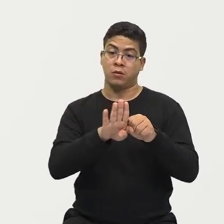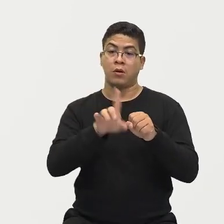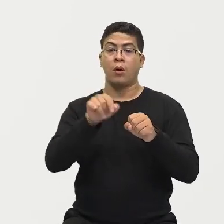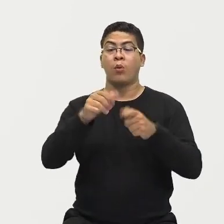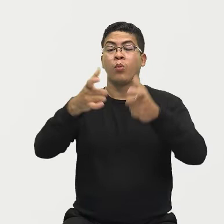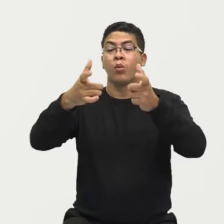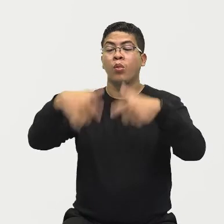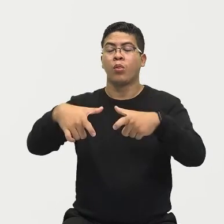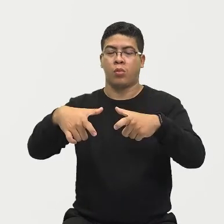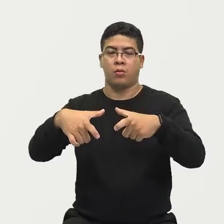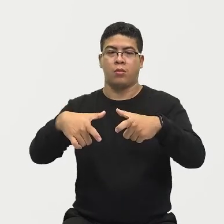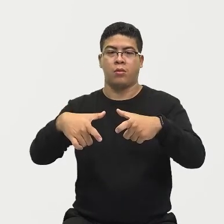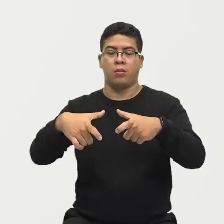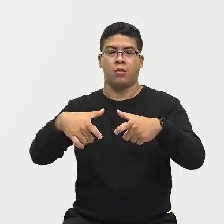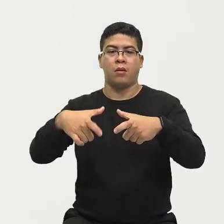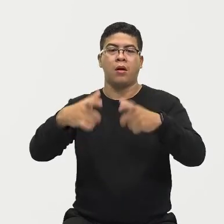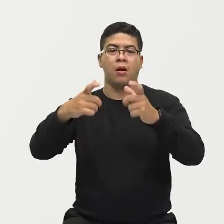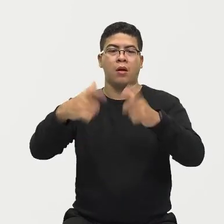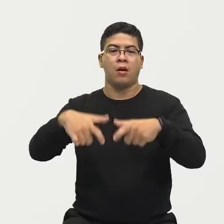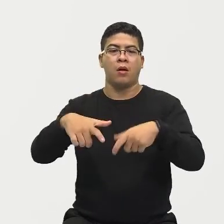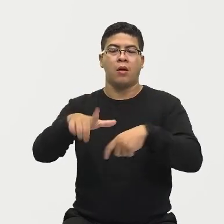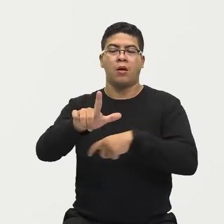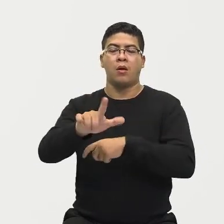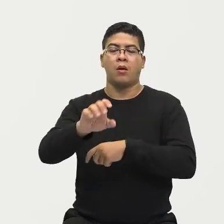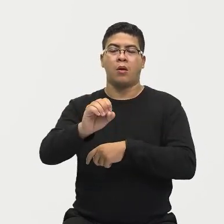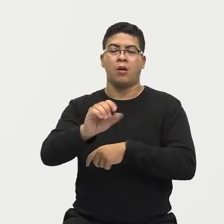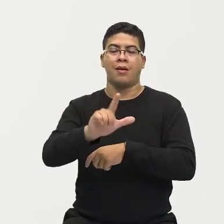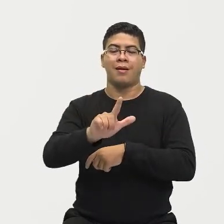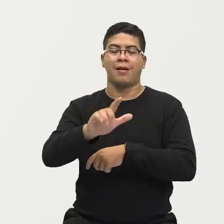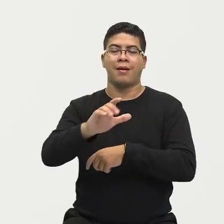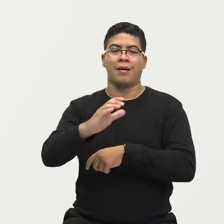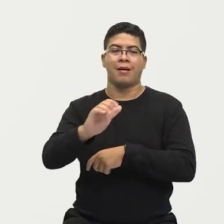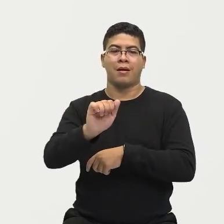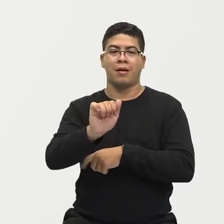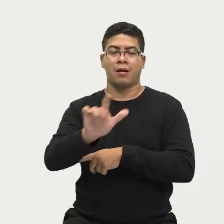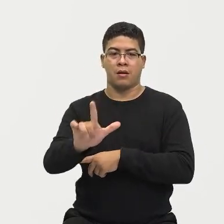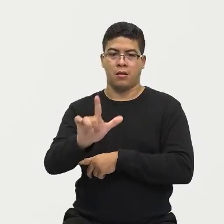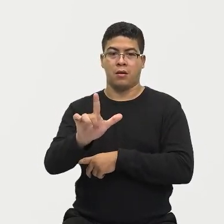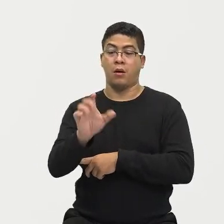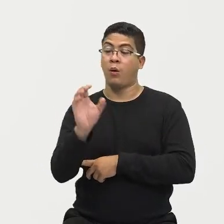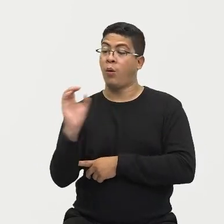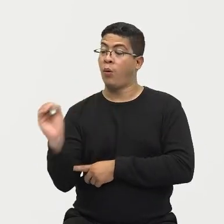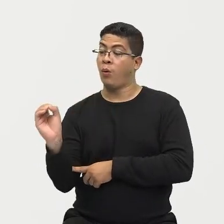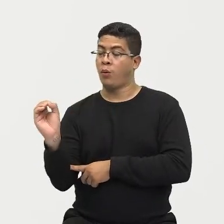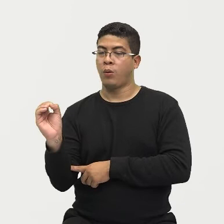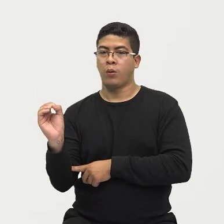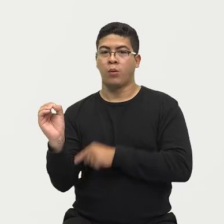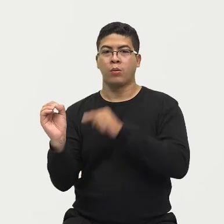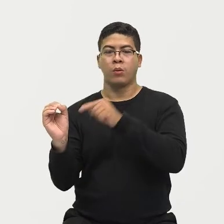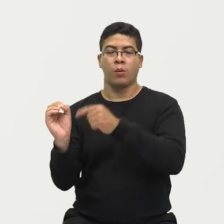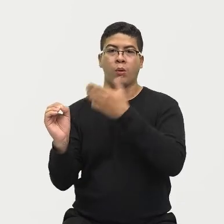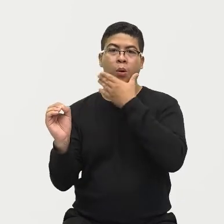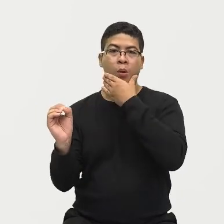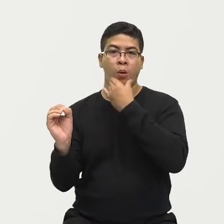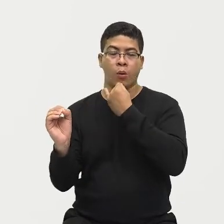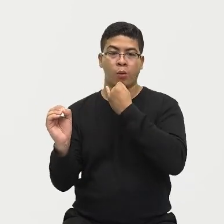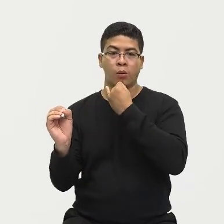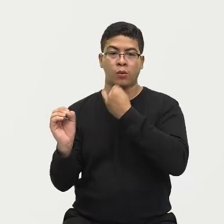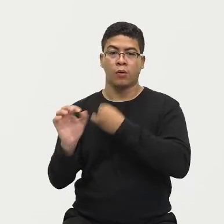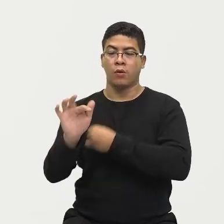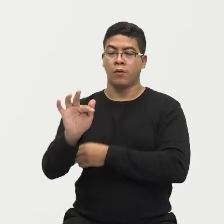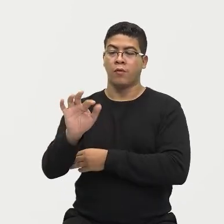um substantivo masculino. Você fala o forte, substantivo